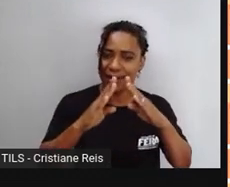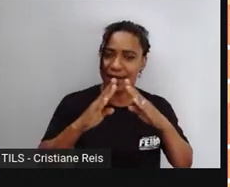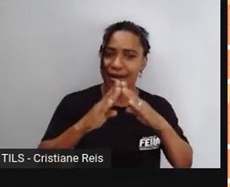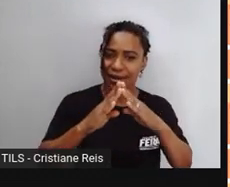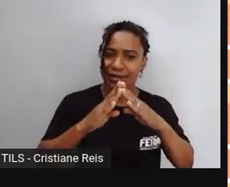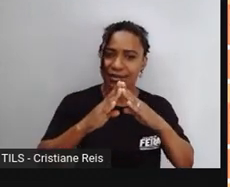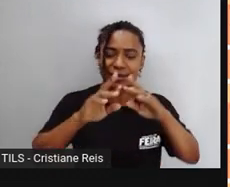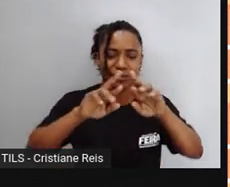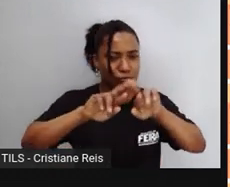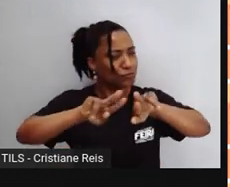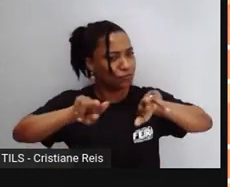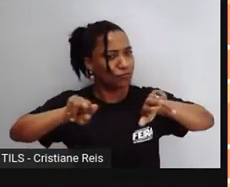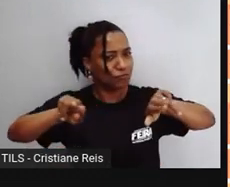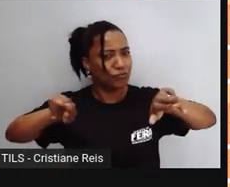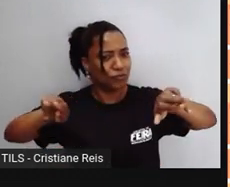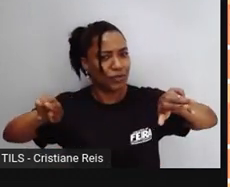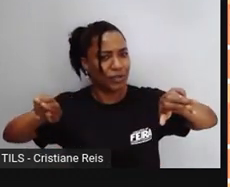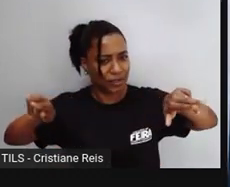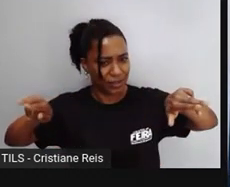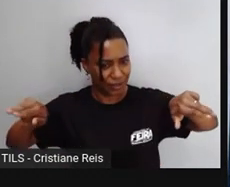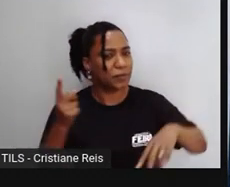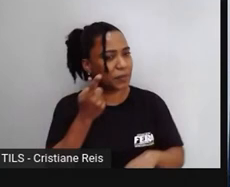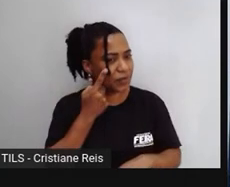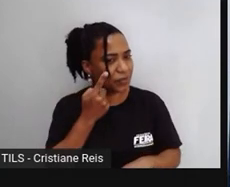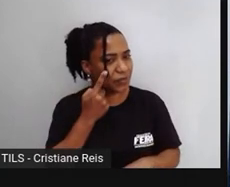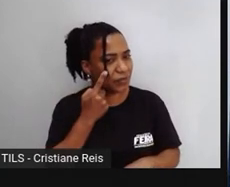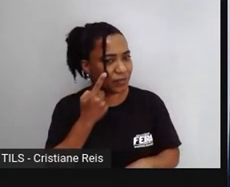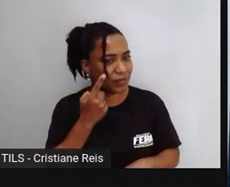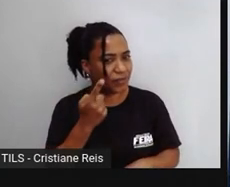as várias modalidades de casas.